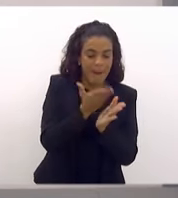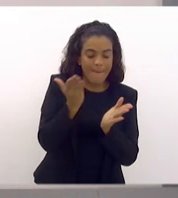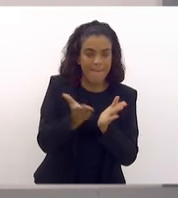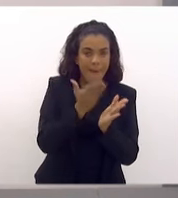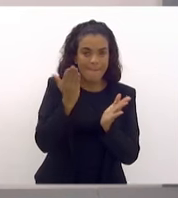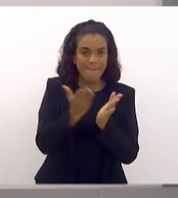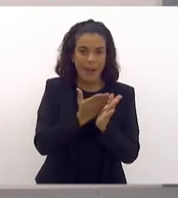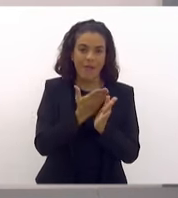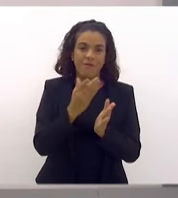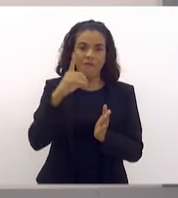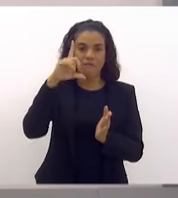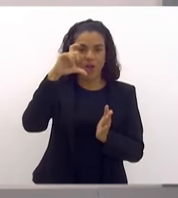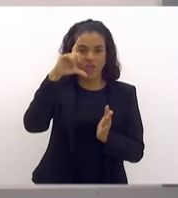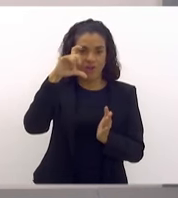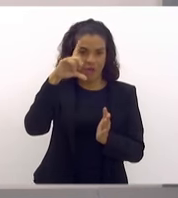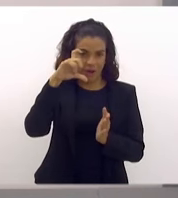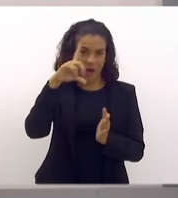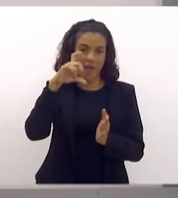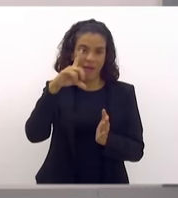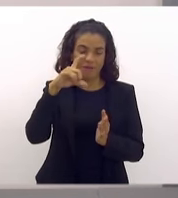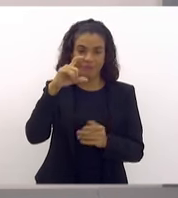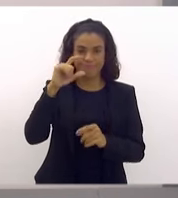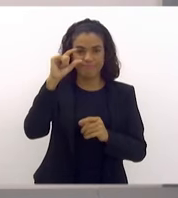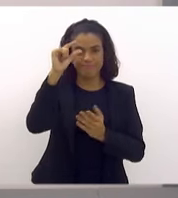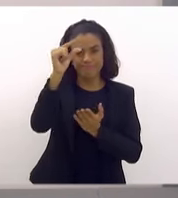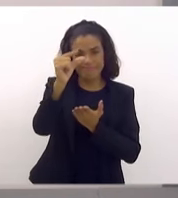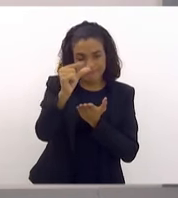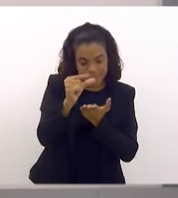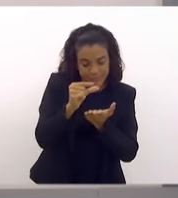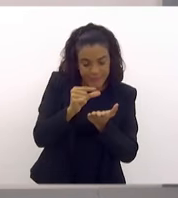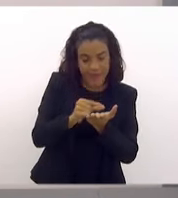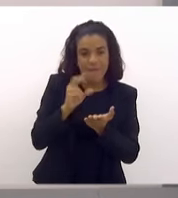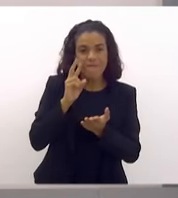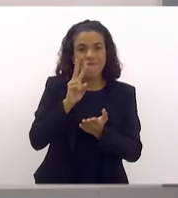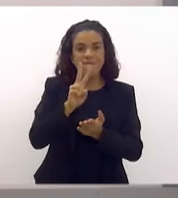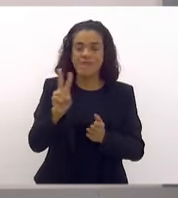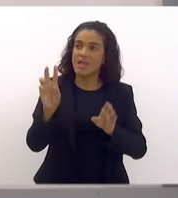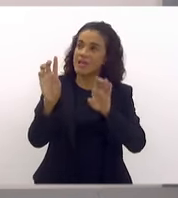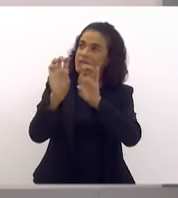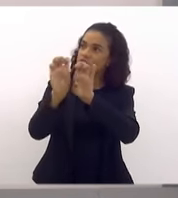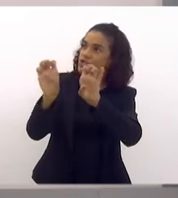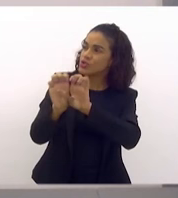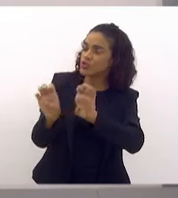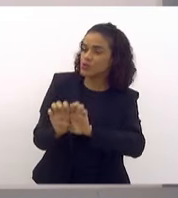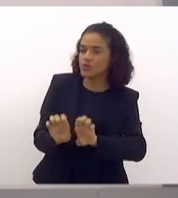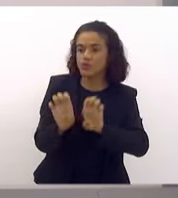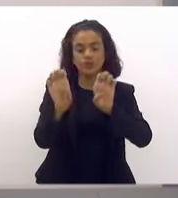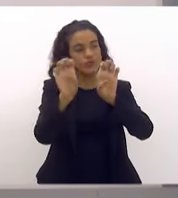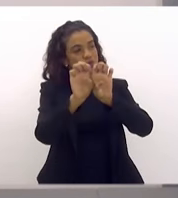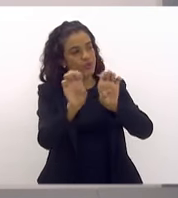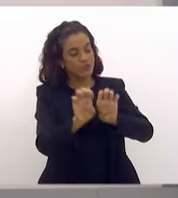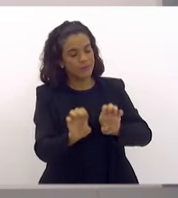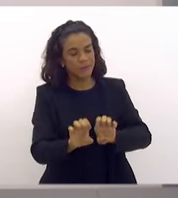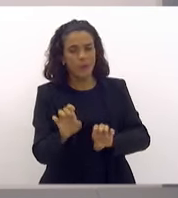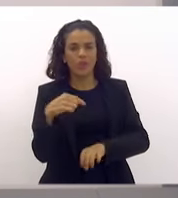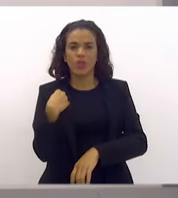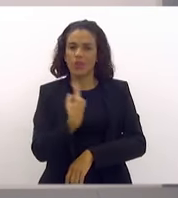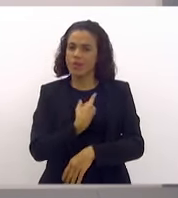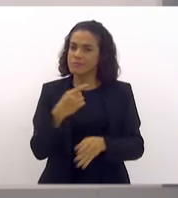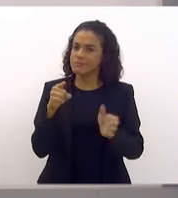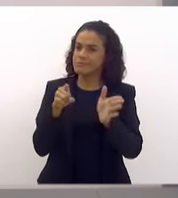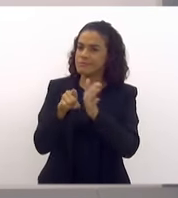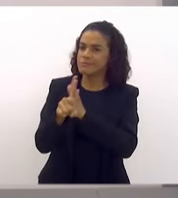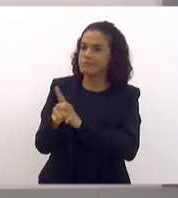né ao chegarmos lá ver as instalações eh uma das perguntas que nós fizemos